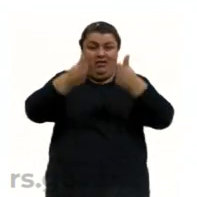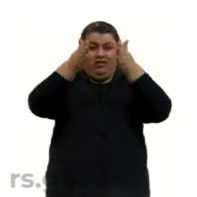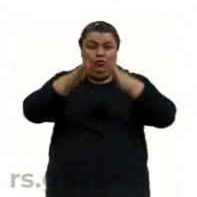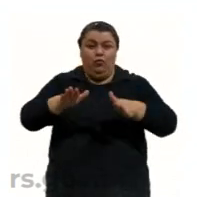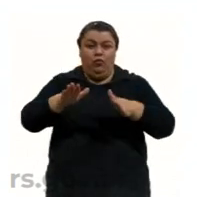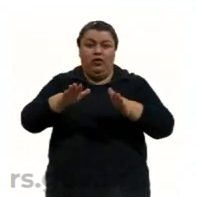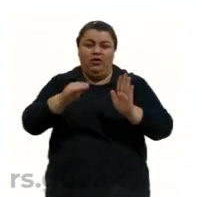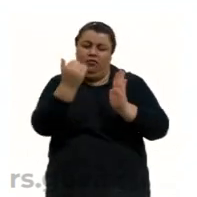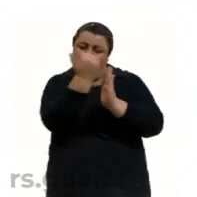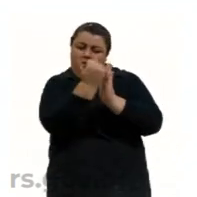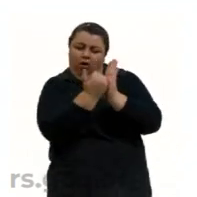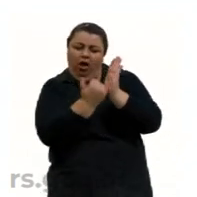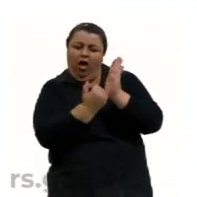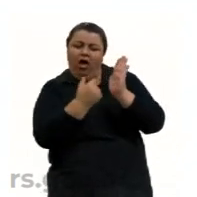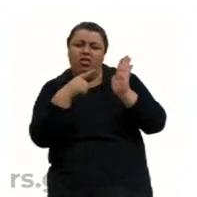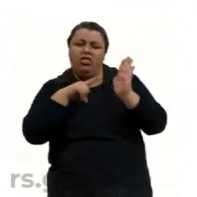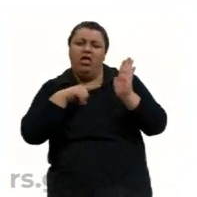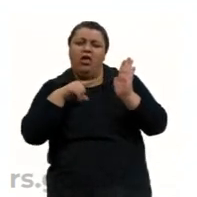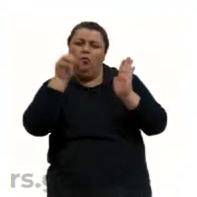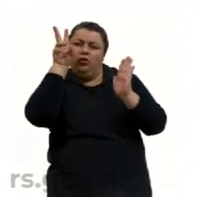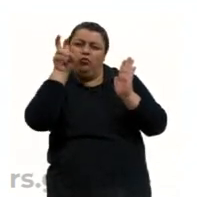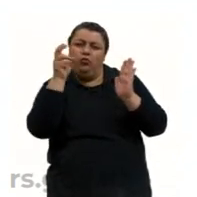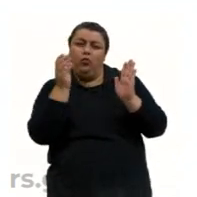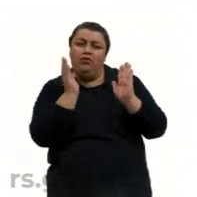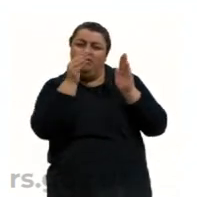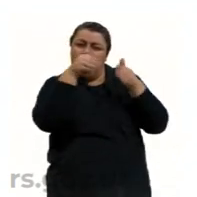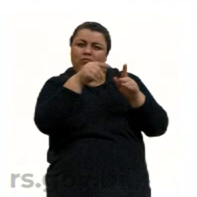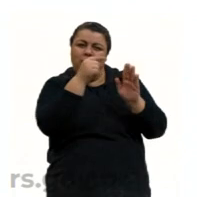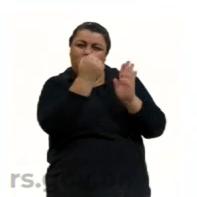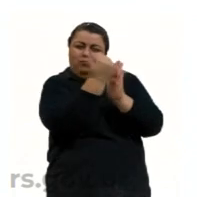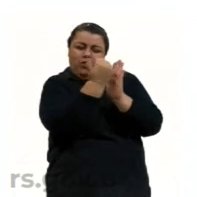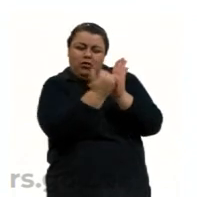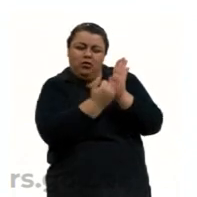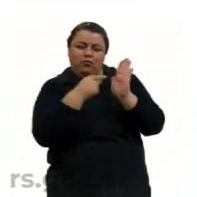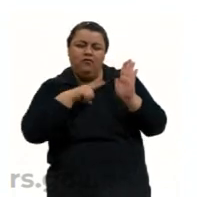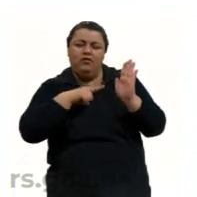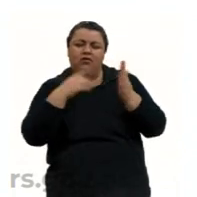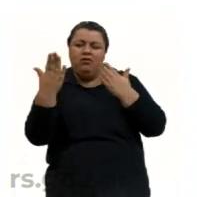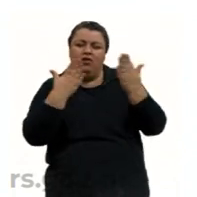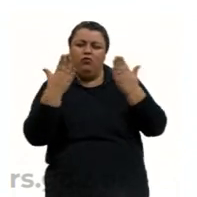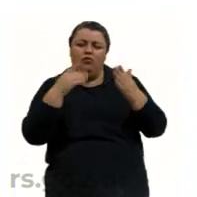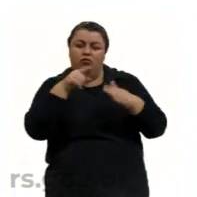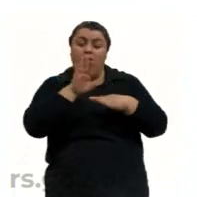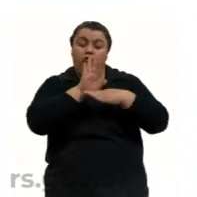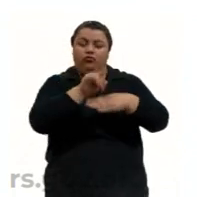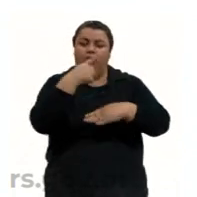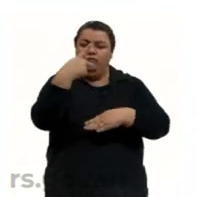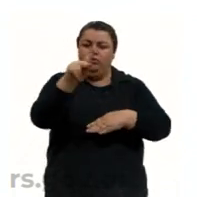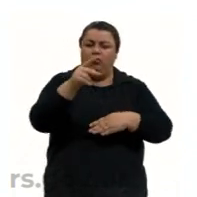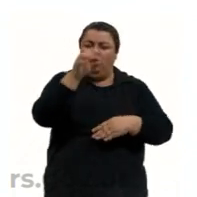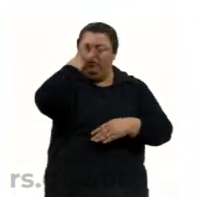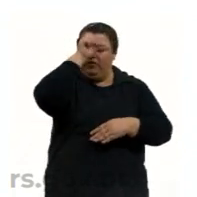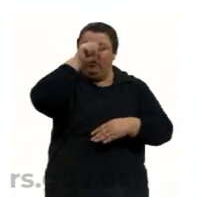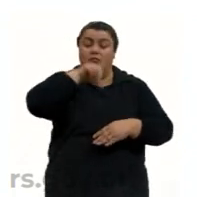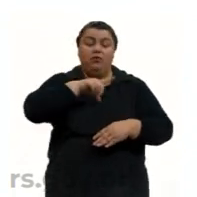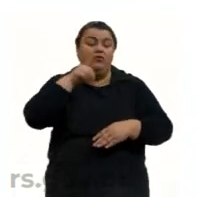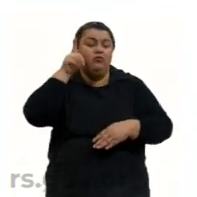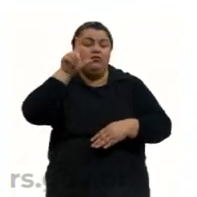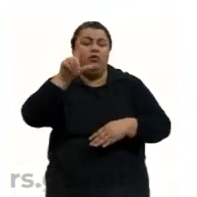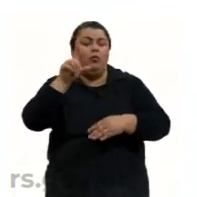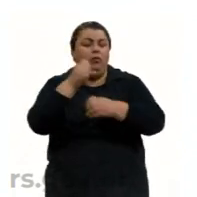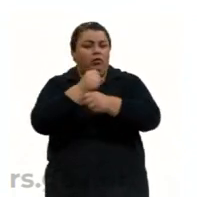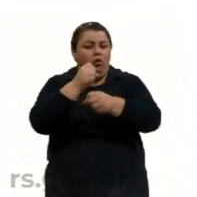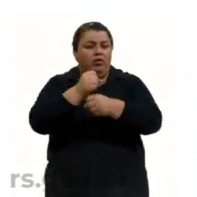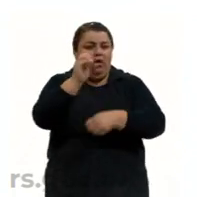aqui da TV as aulas e busca o tema específico que você tem dúvida se Vai facilitar o seu aprendizado para tirar uma boa nota